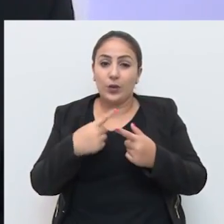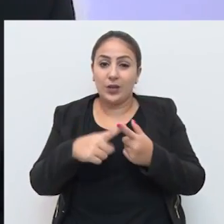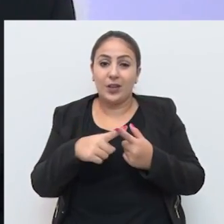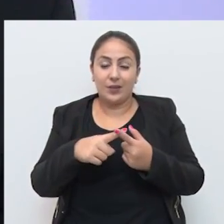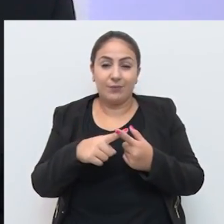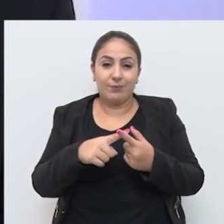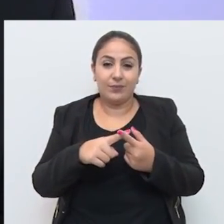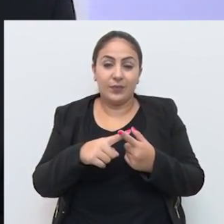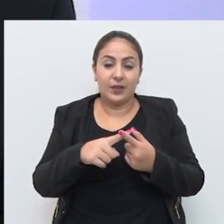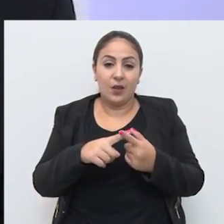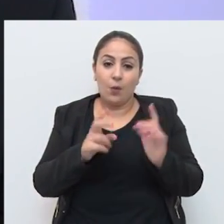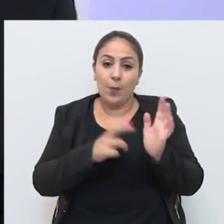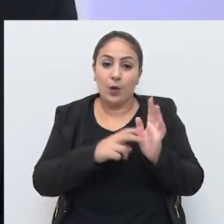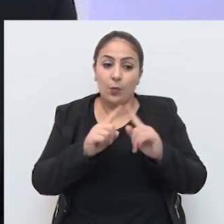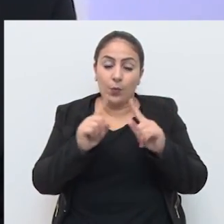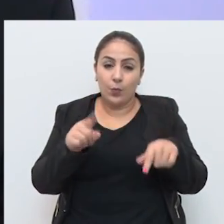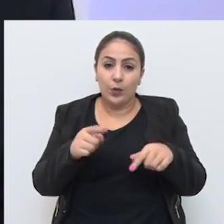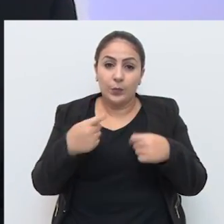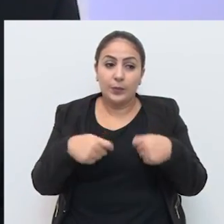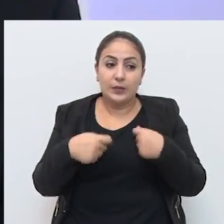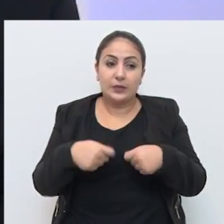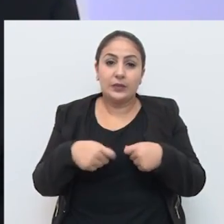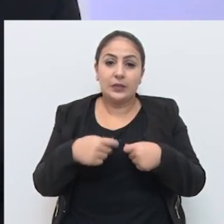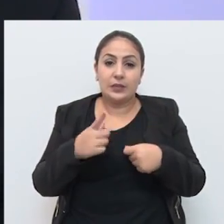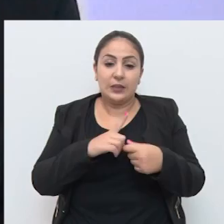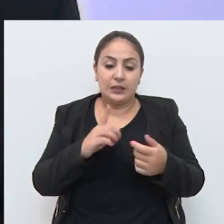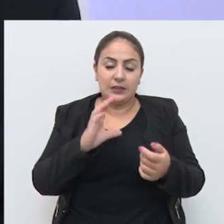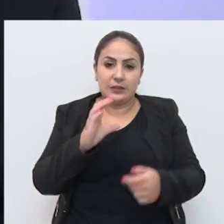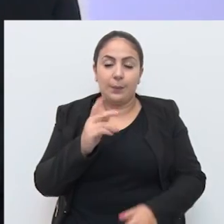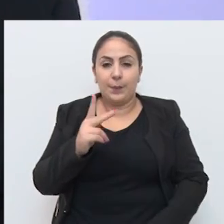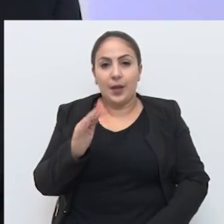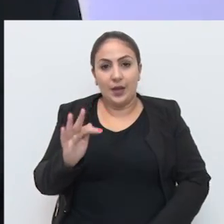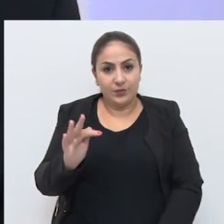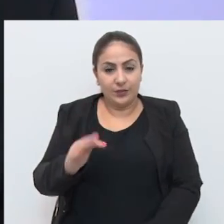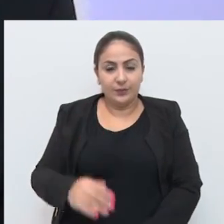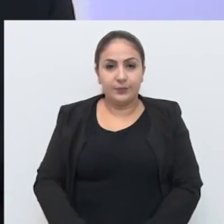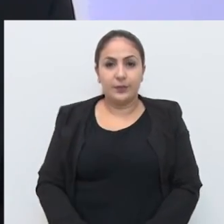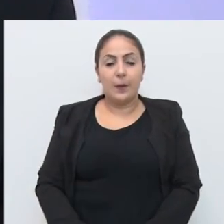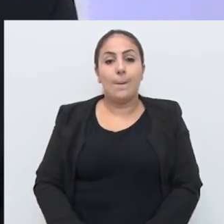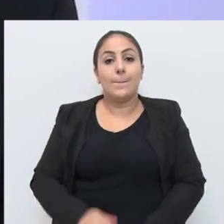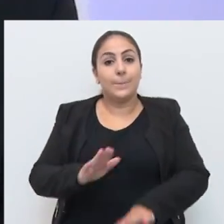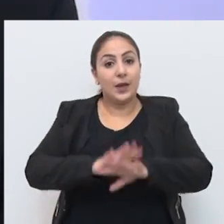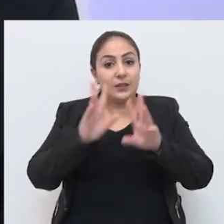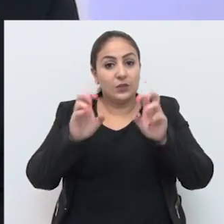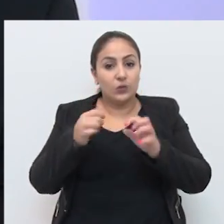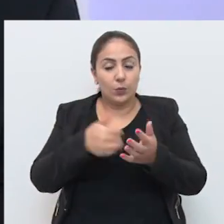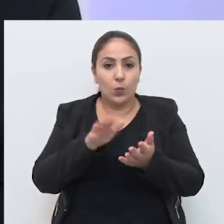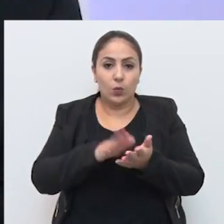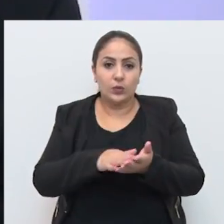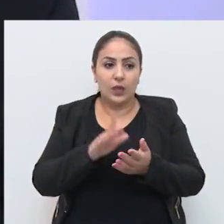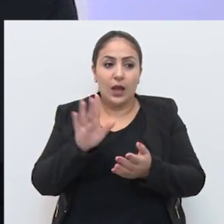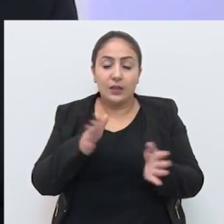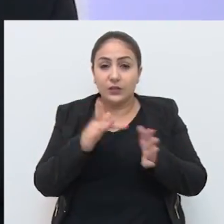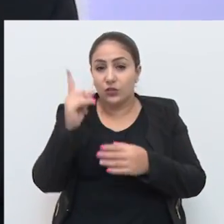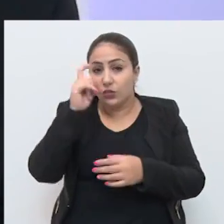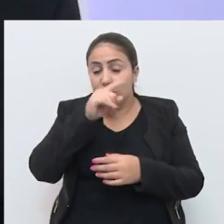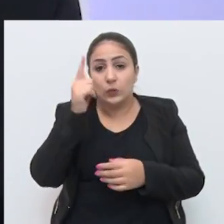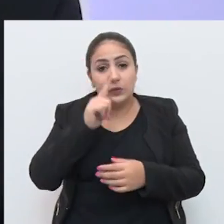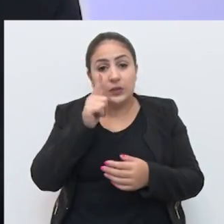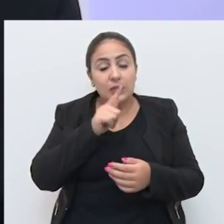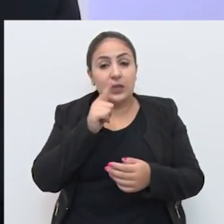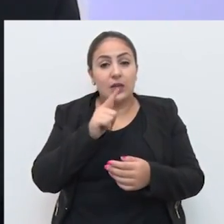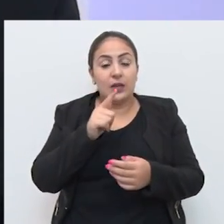bancos públicos possuem algumas linhas de crédito que exigem a regularidade do CPF. Então, além da questão da multa, às vezes pode ter dificuldade de conseguir algum